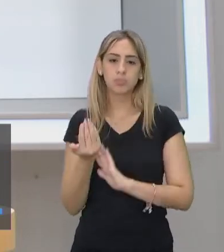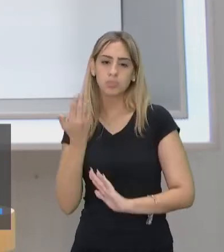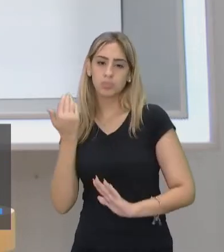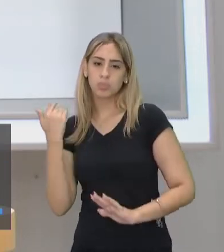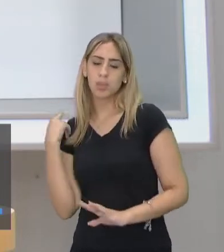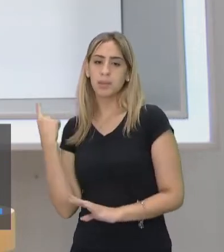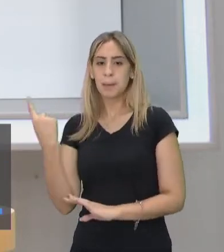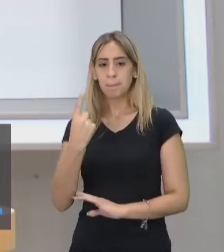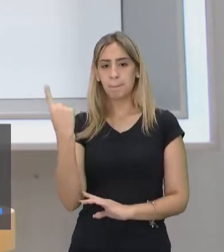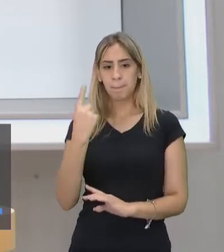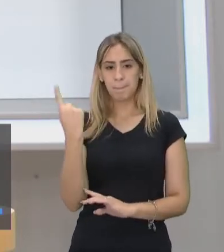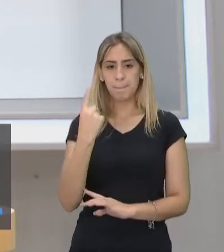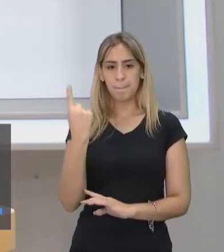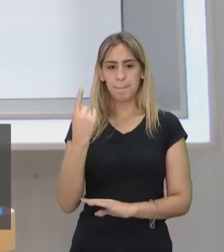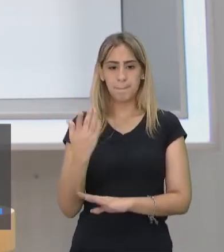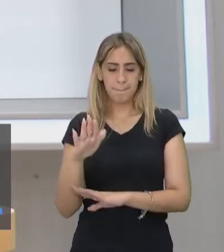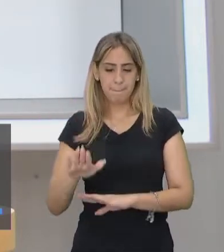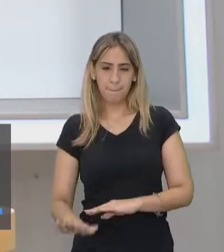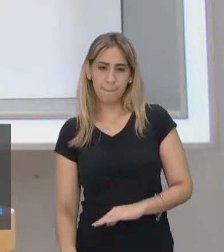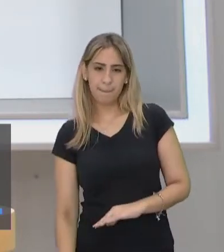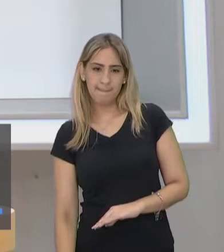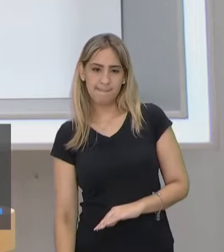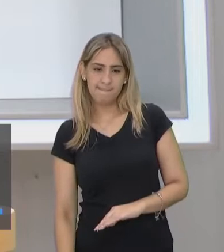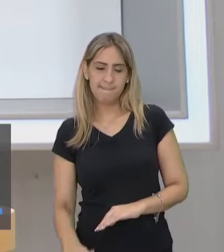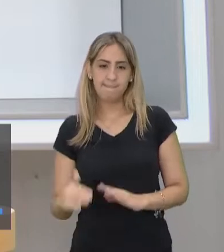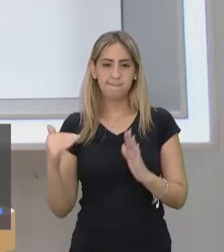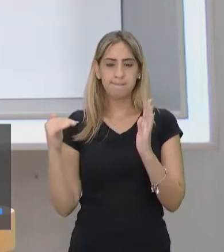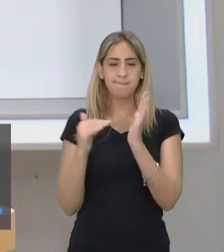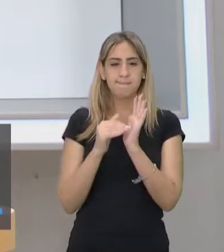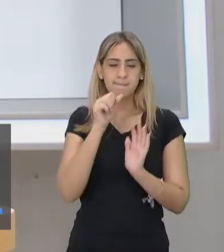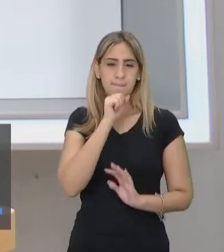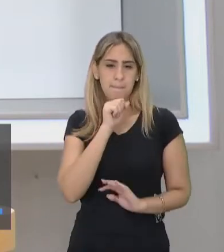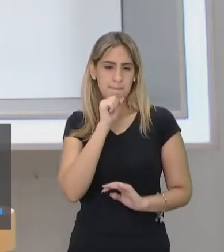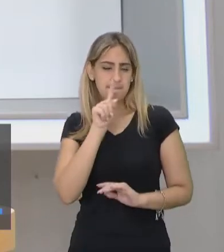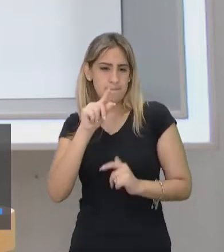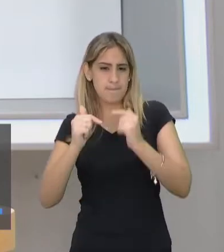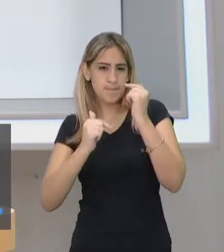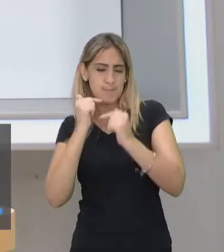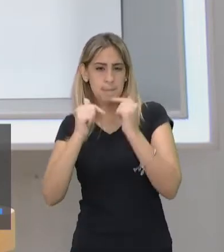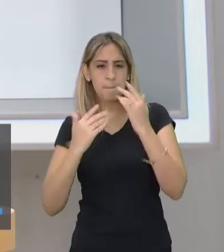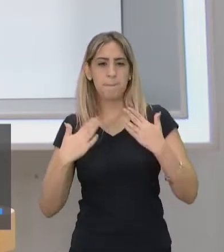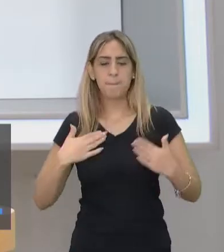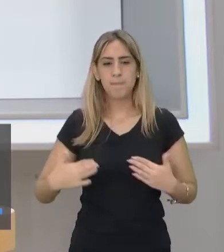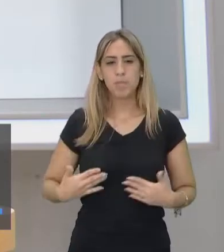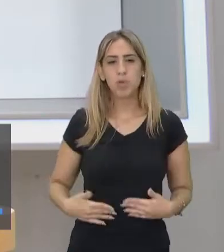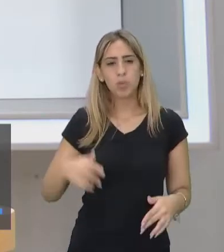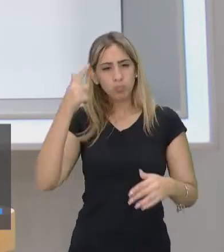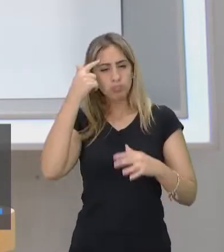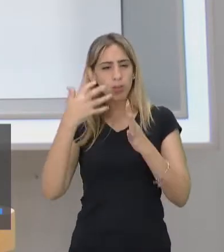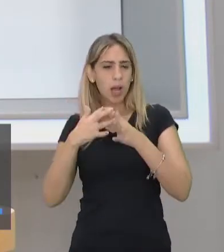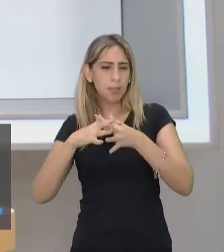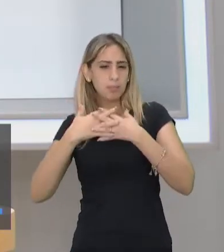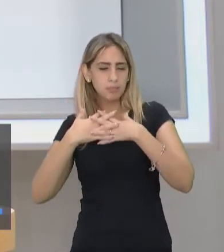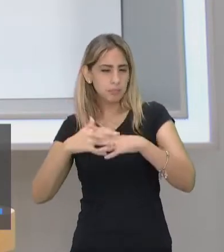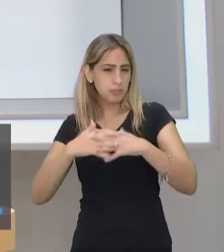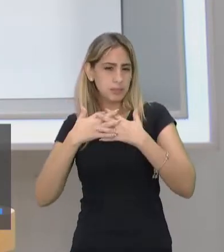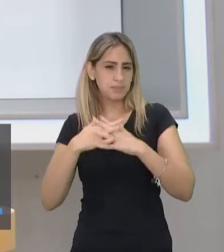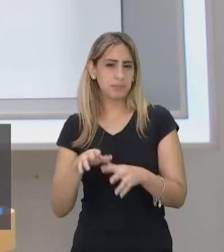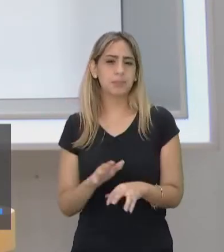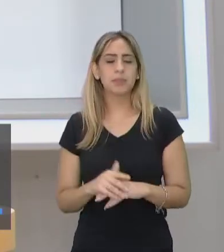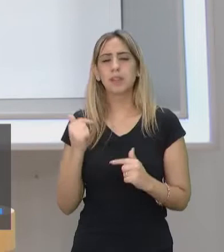a primeira infância até o idoso, trabalhar corpo, mente,